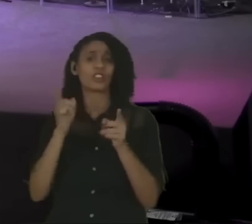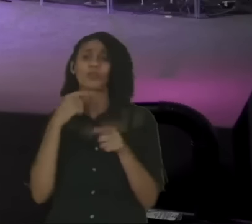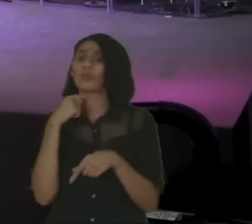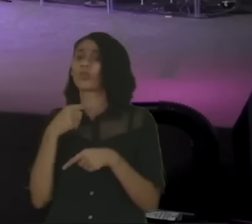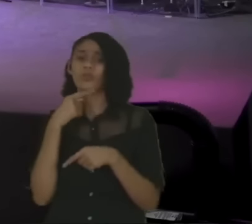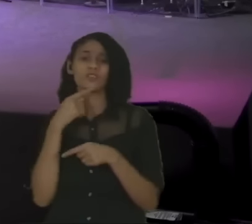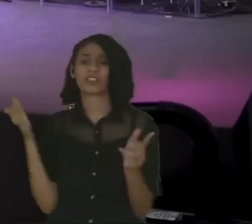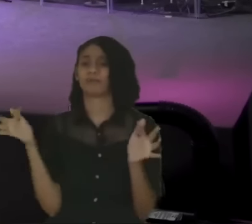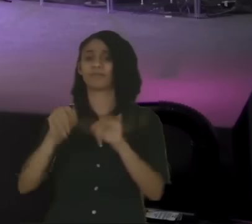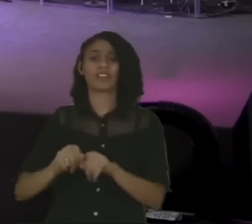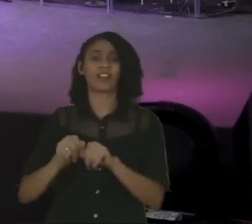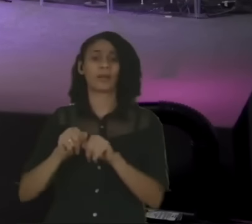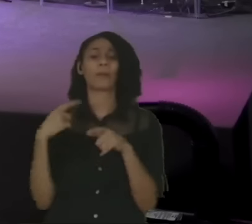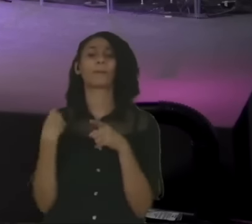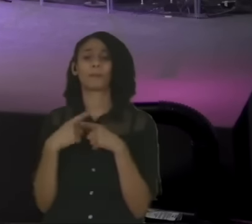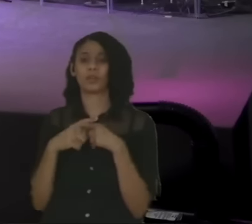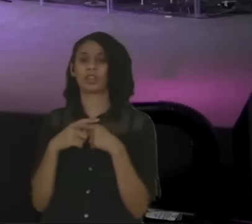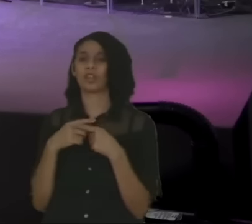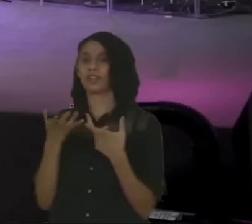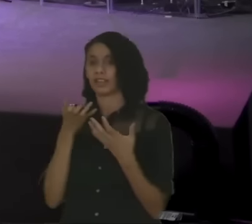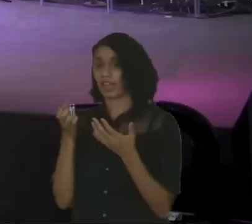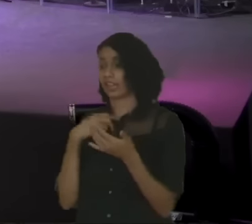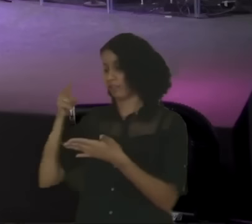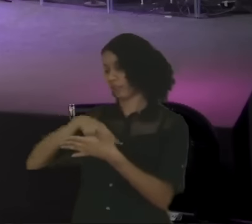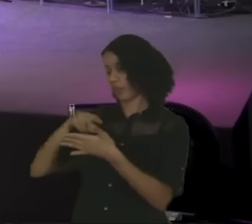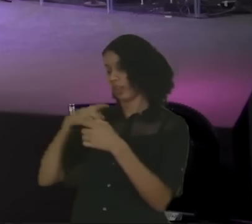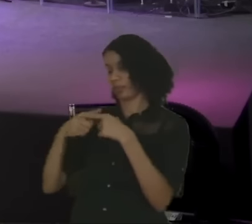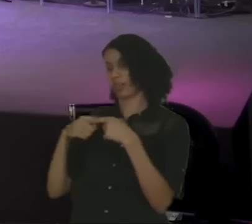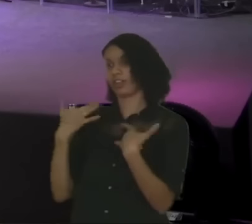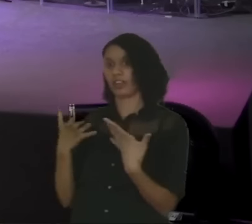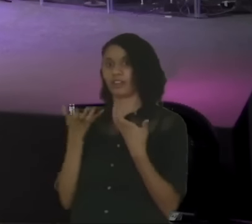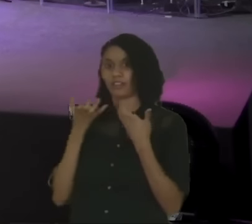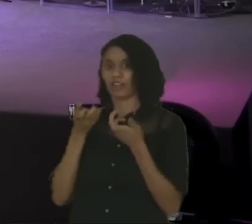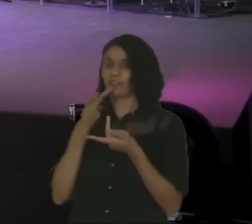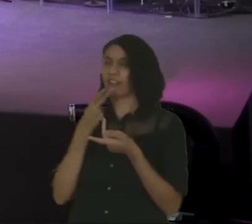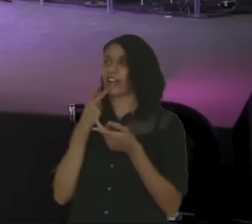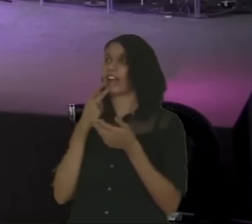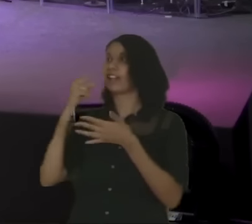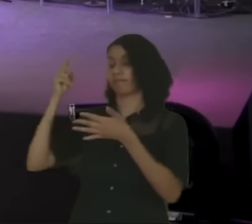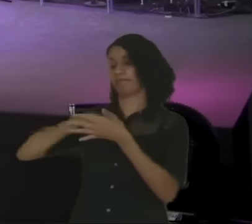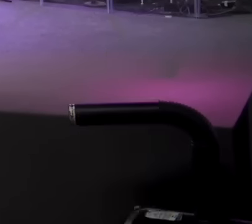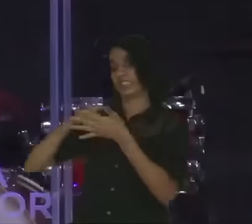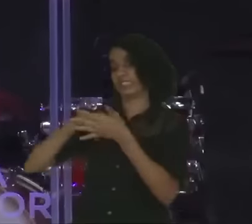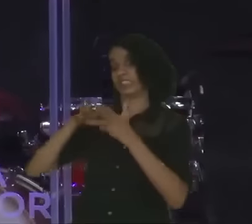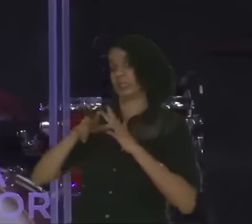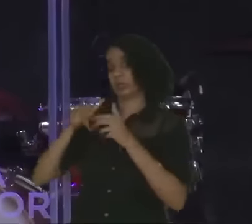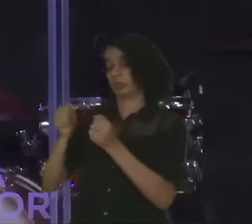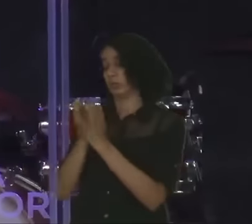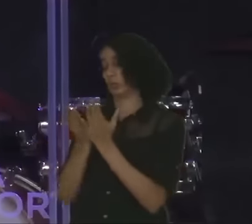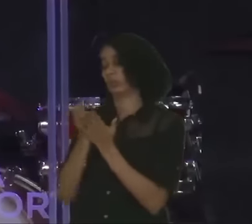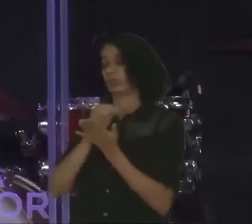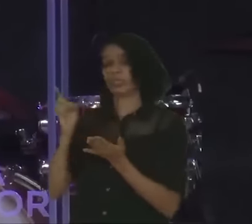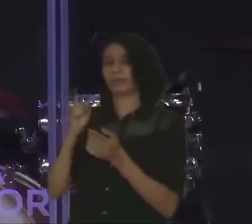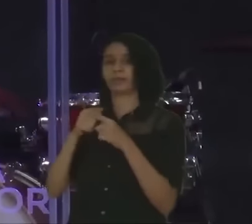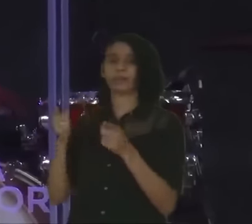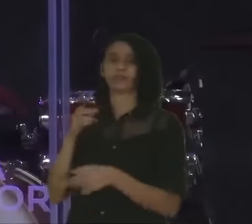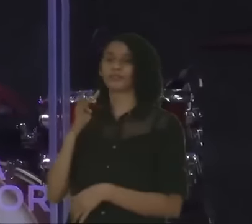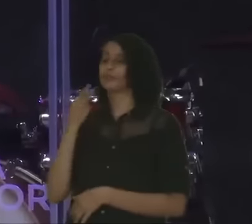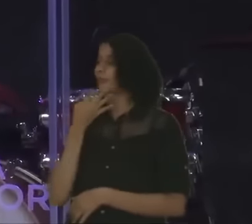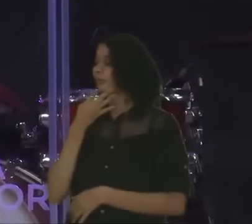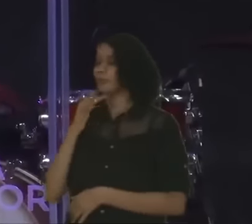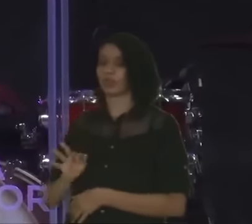querem ler a Bíblia para dizer ler a Bíblia o ano todo gente tem gente que leu a Bíblia 10 vezes e nunca conheceu